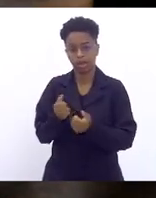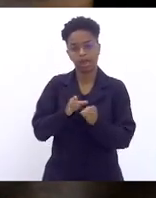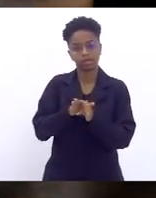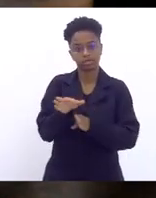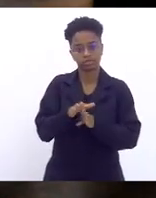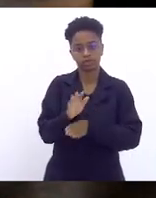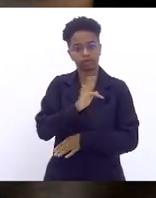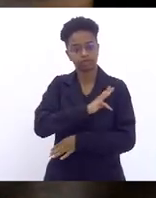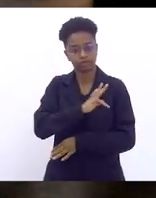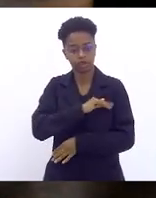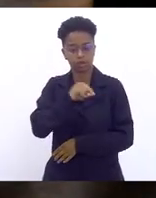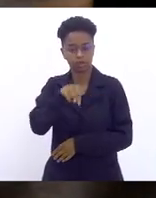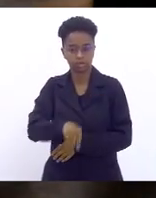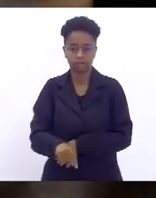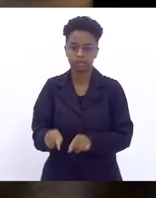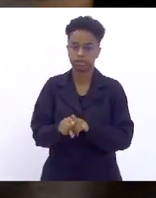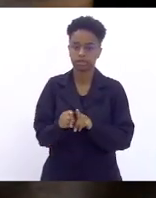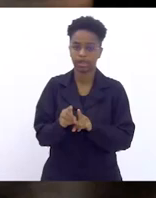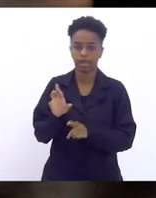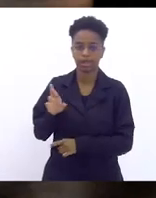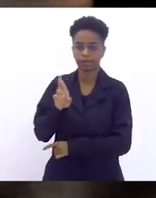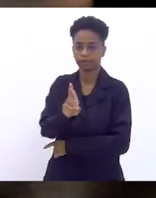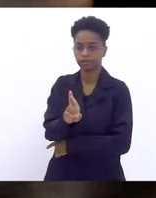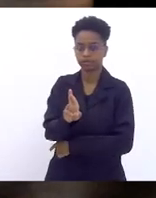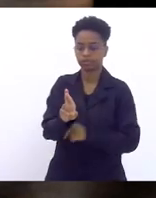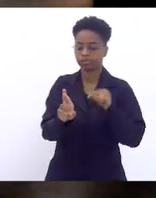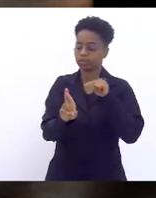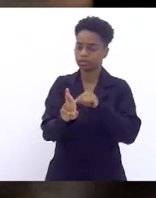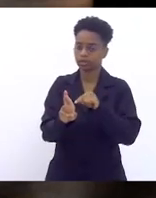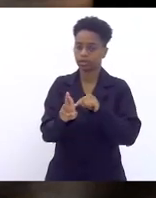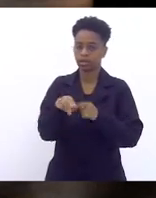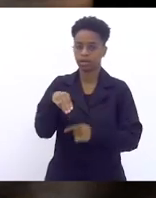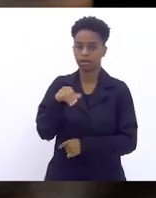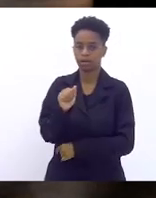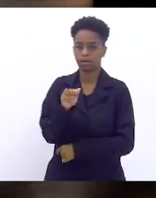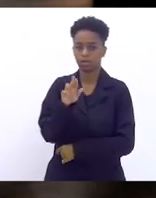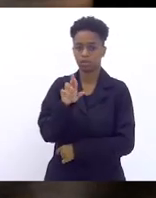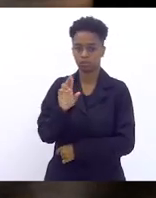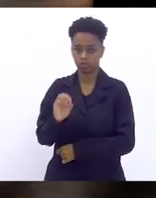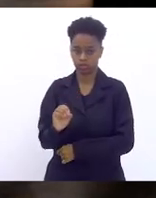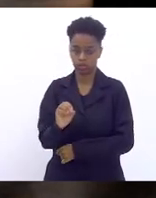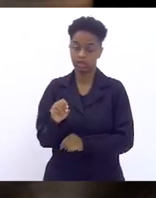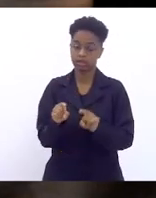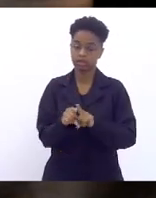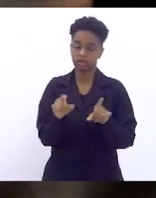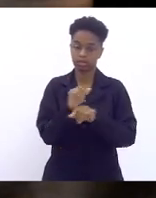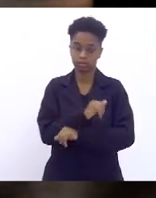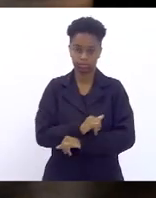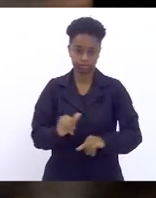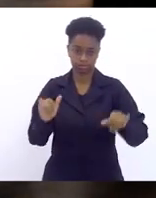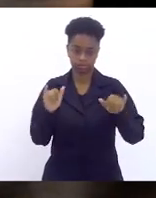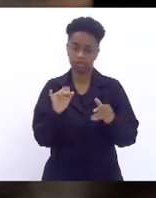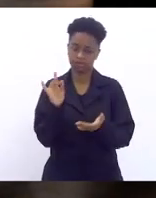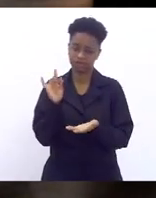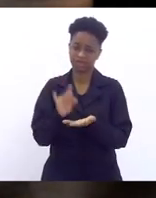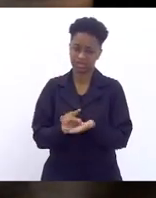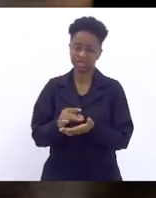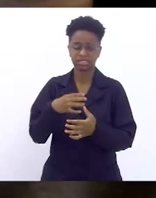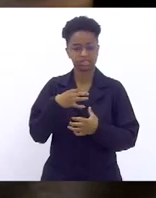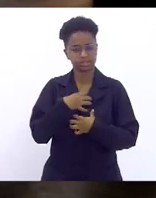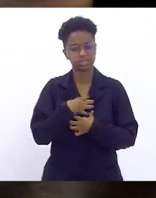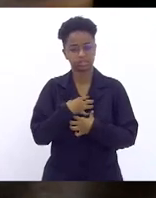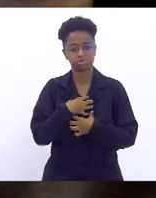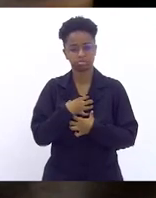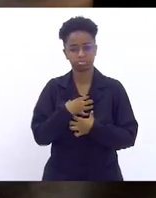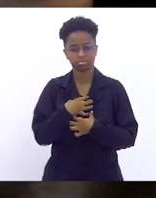fiscal da casa que representada pelo Doutor Mauro Osório e dizer que de fato também me sinto muito